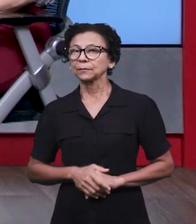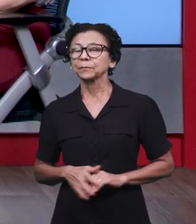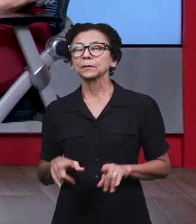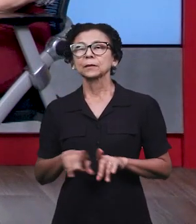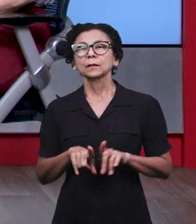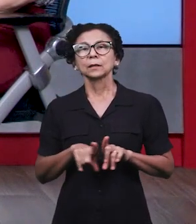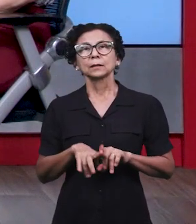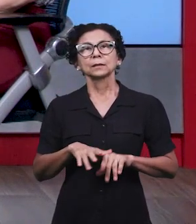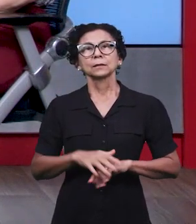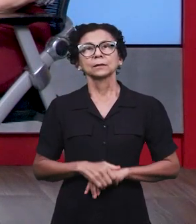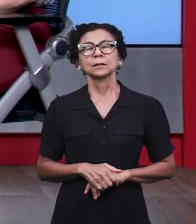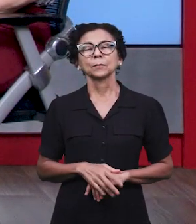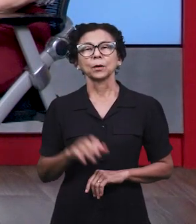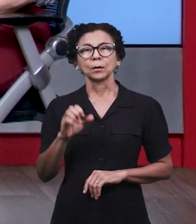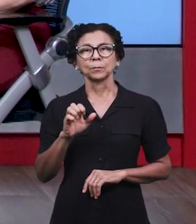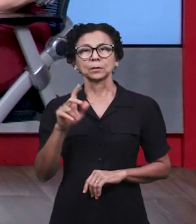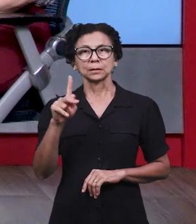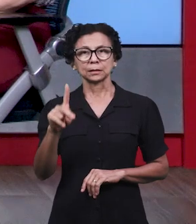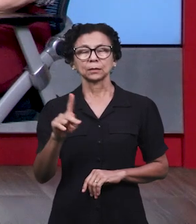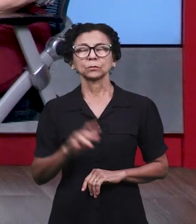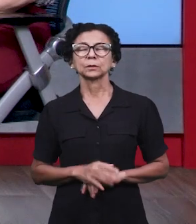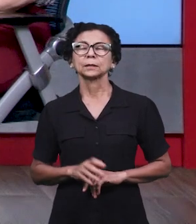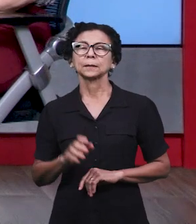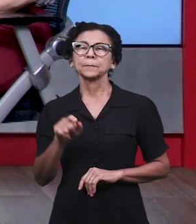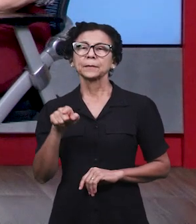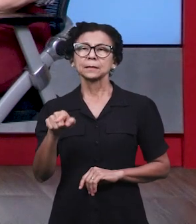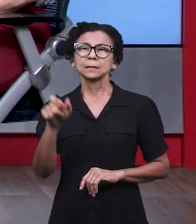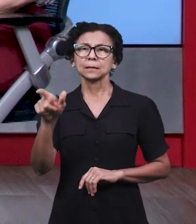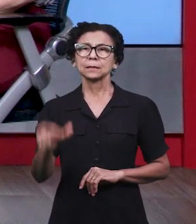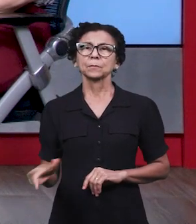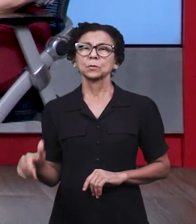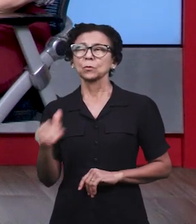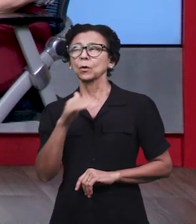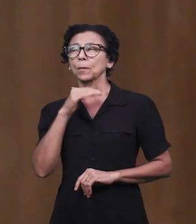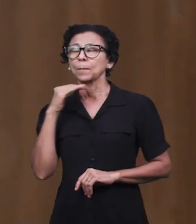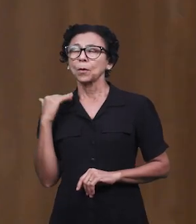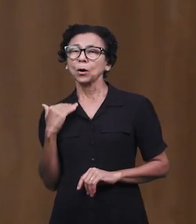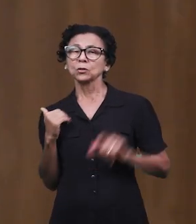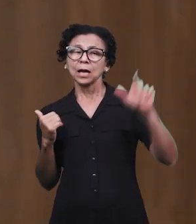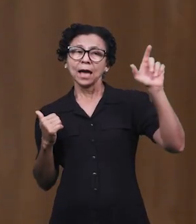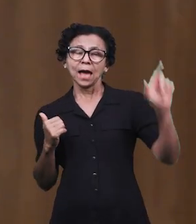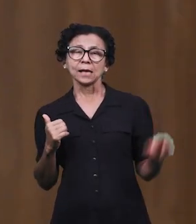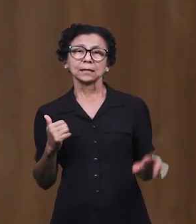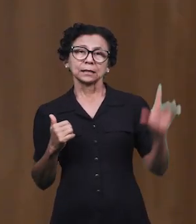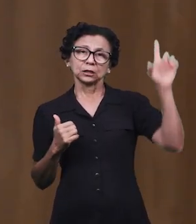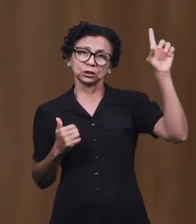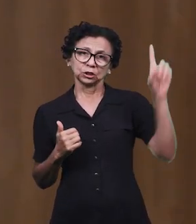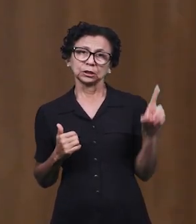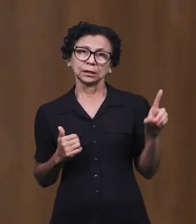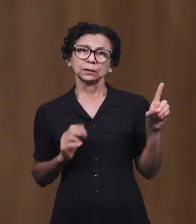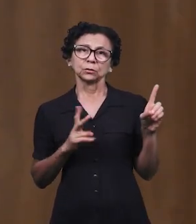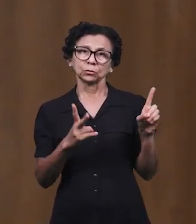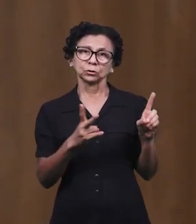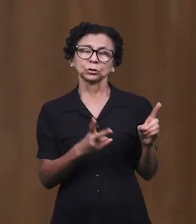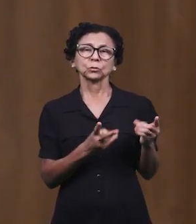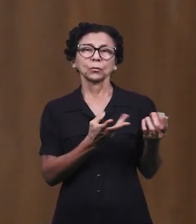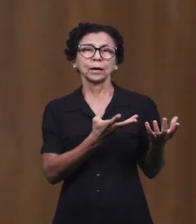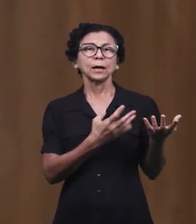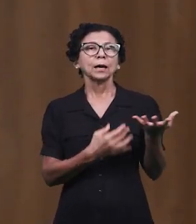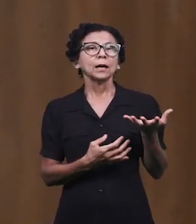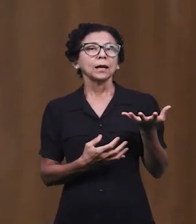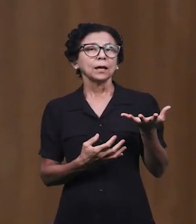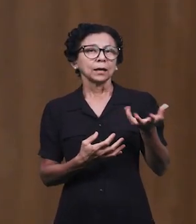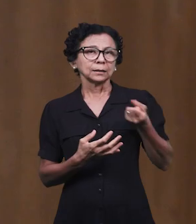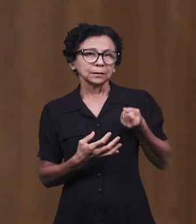dependentes, deixa uma pensão por morte. O benefício assistencial, não. Se a pessoa tem o benefício e tem dependentes, se ela falecer, o